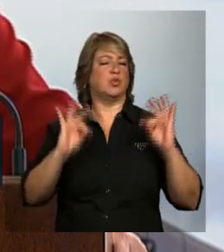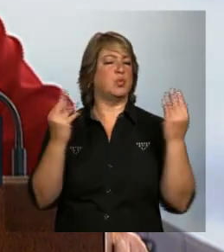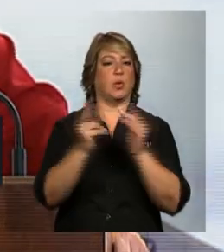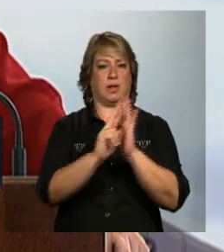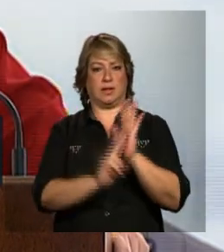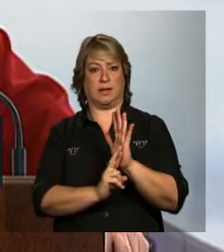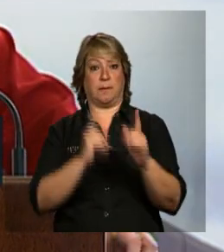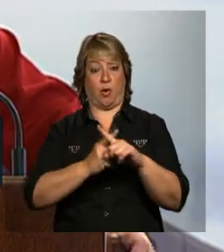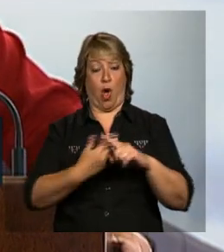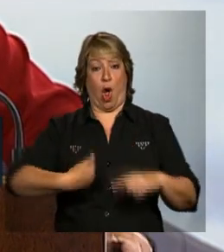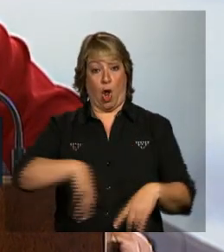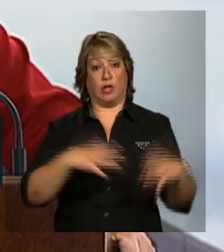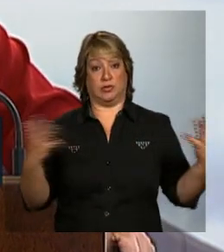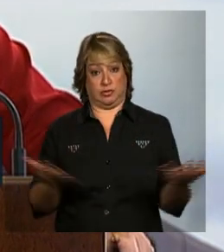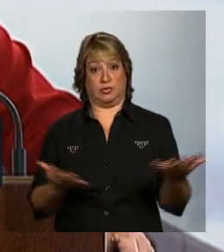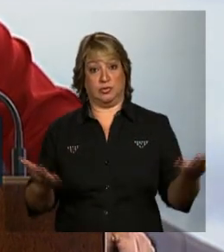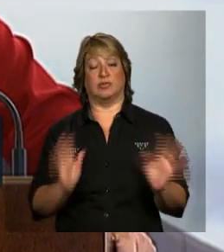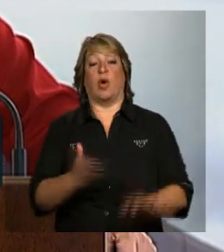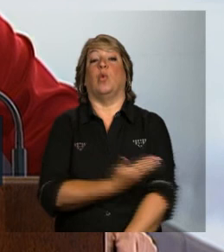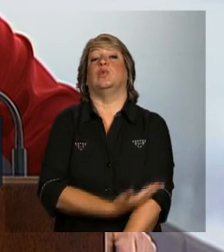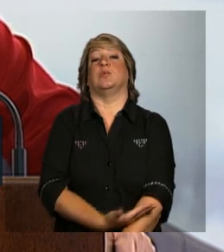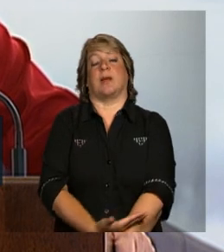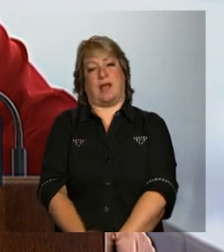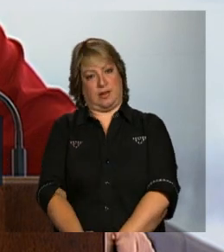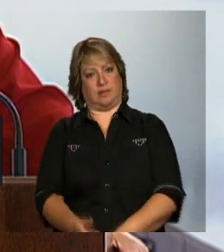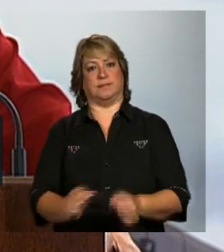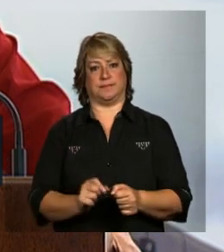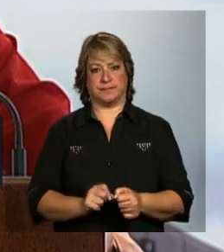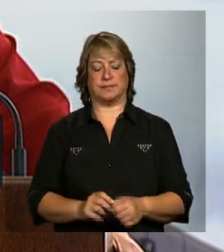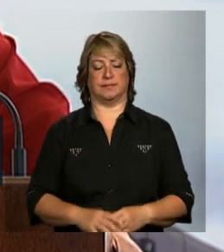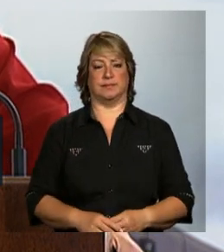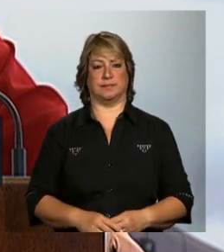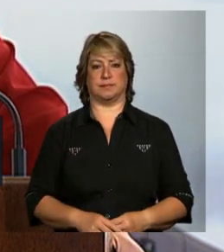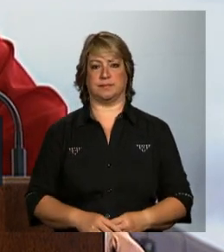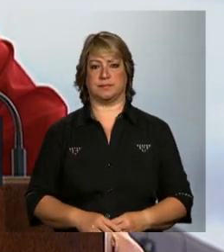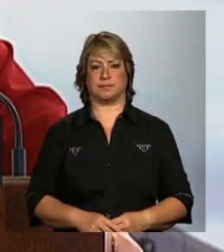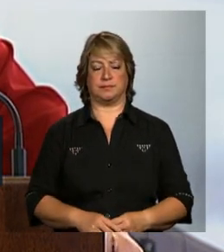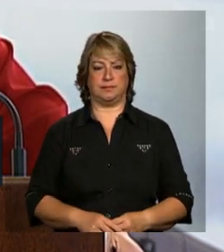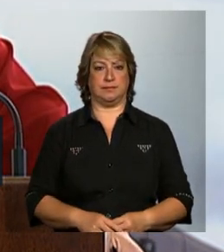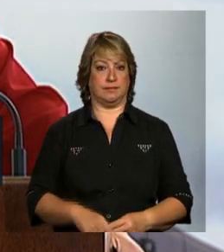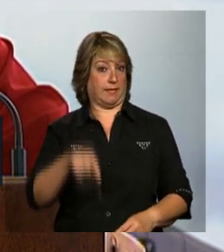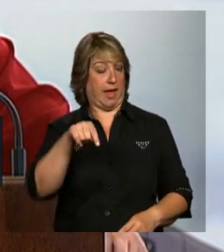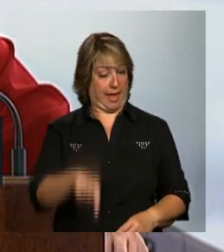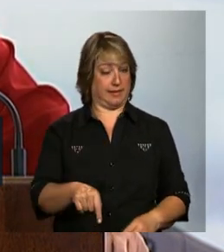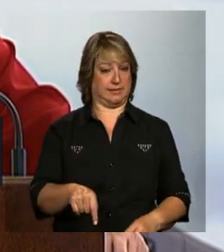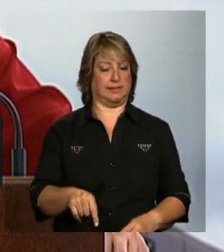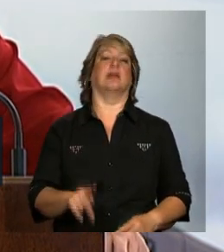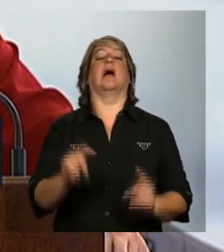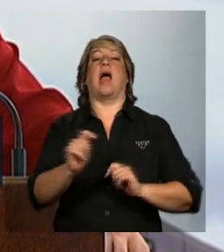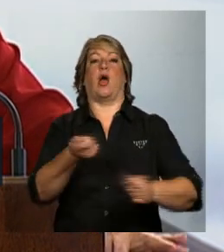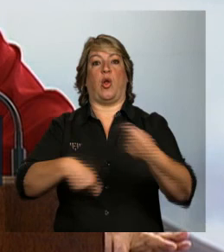que nós hoje estamos acostumados a lidar e essa Economia mais competitiva